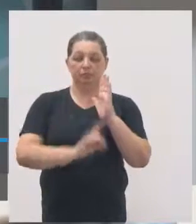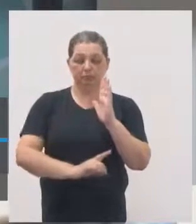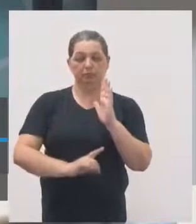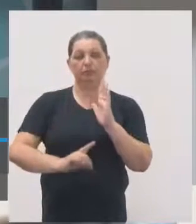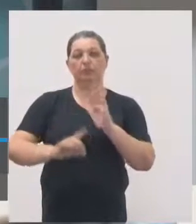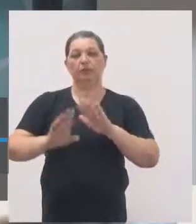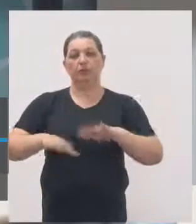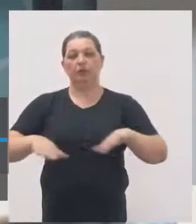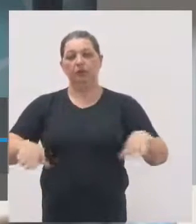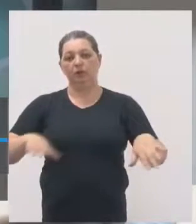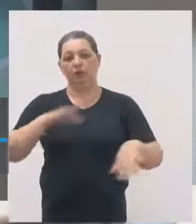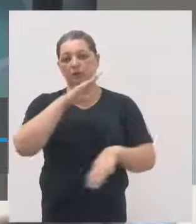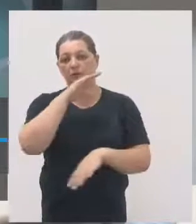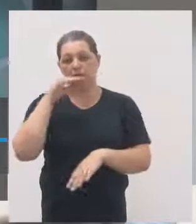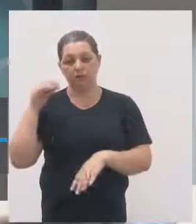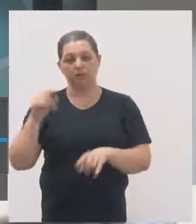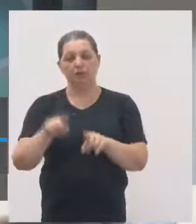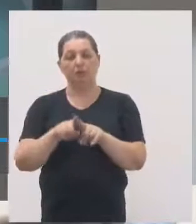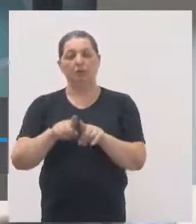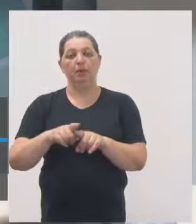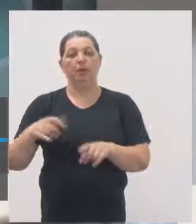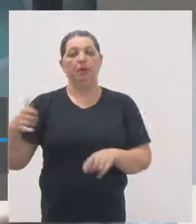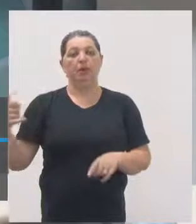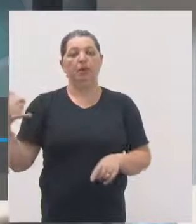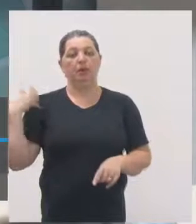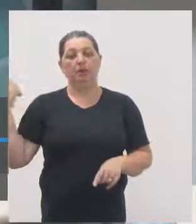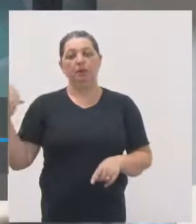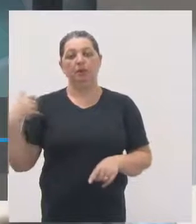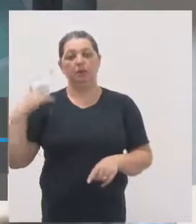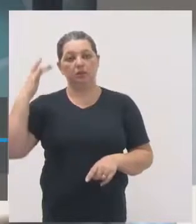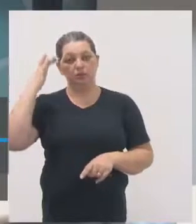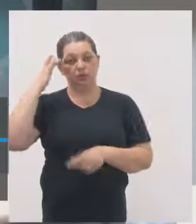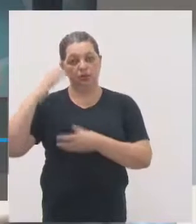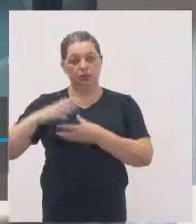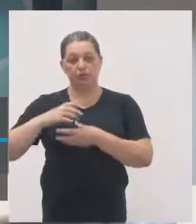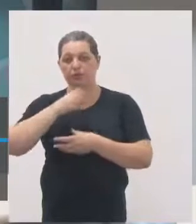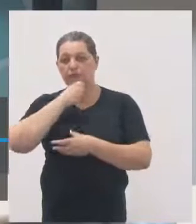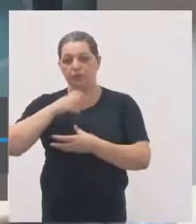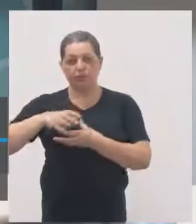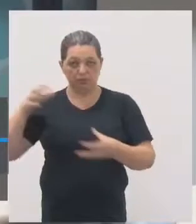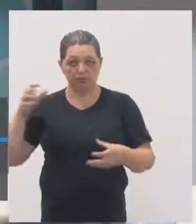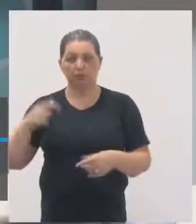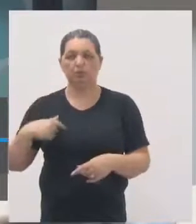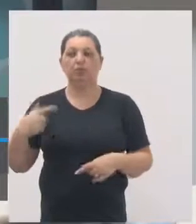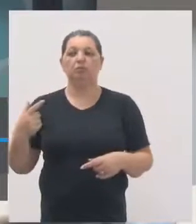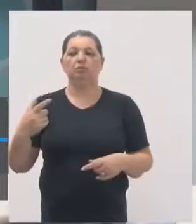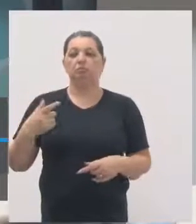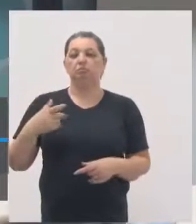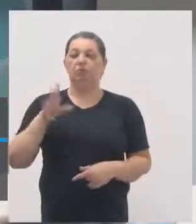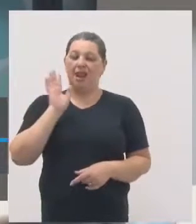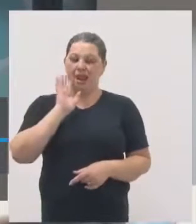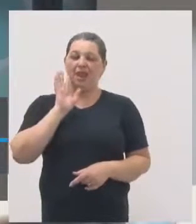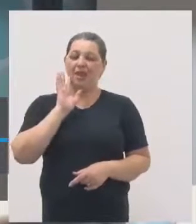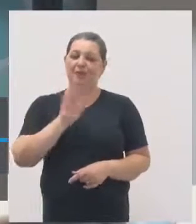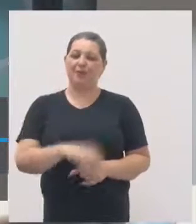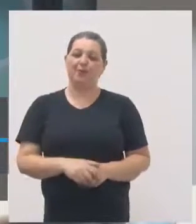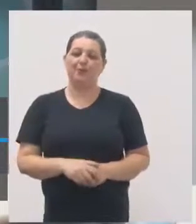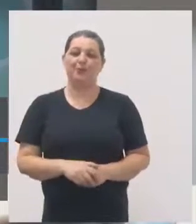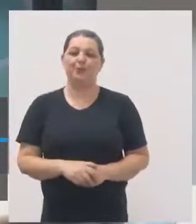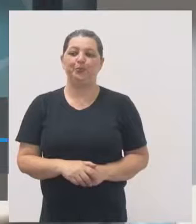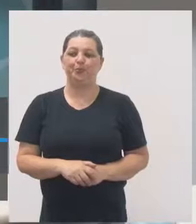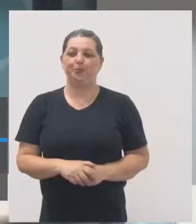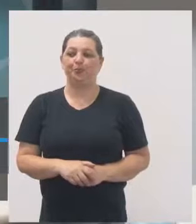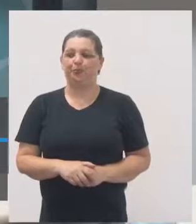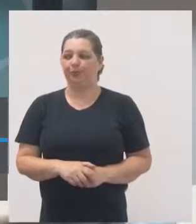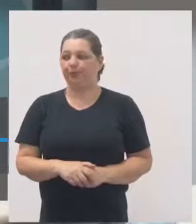adolescente e direito dos idosos. Eu achei, assim, genial, né? Porque a gente fez um contraponto, né? Ficou bem bacana.